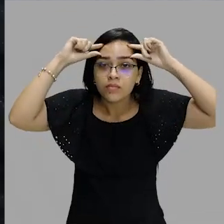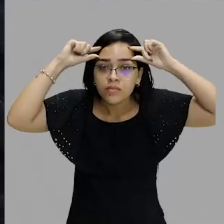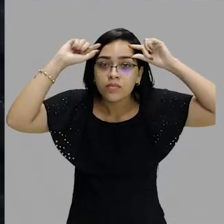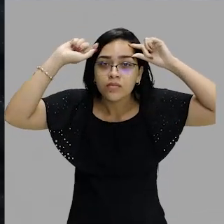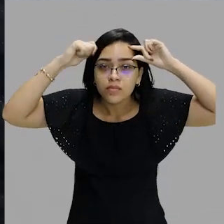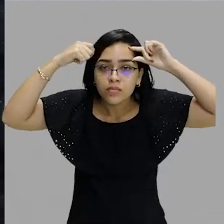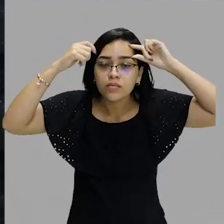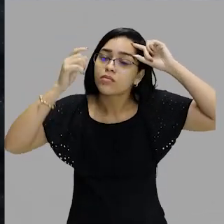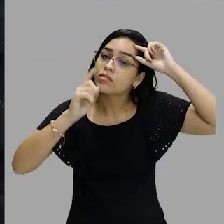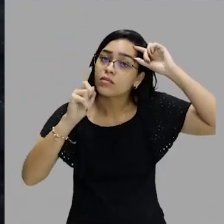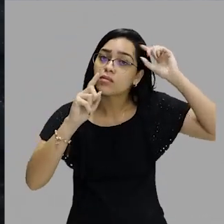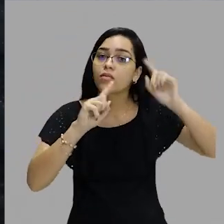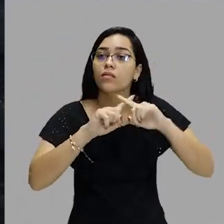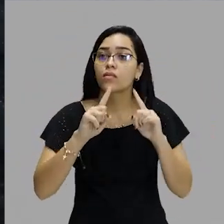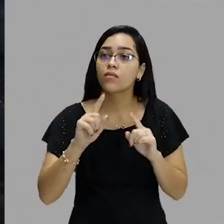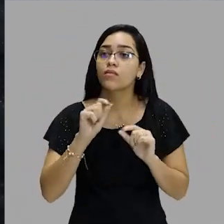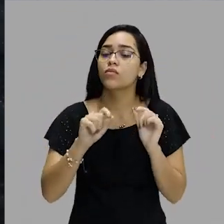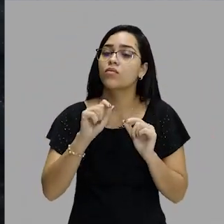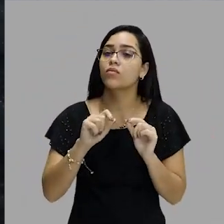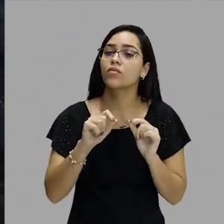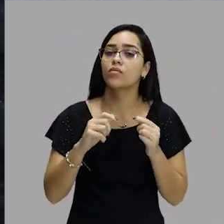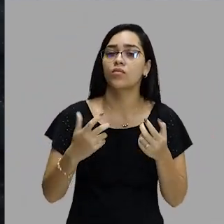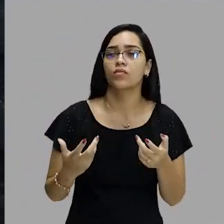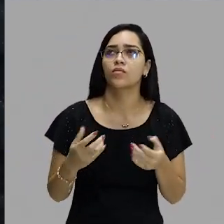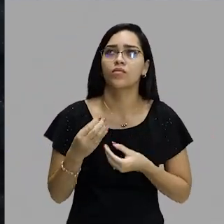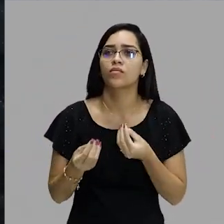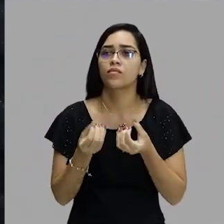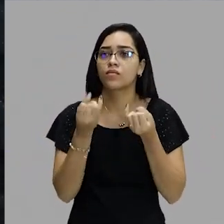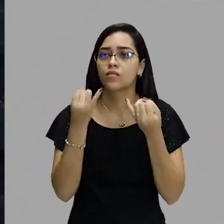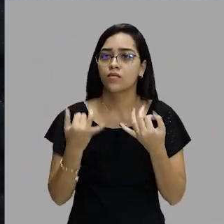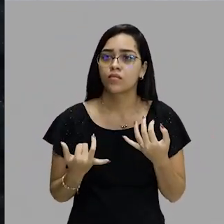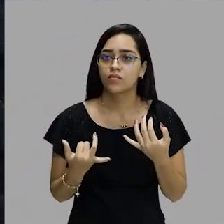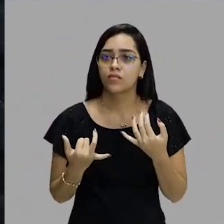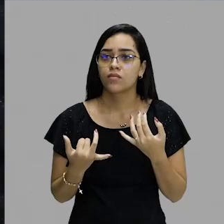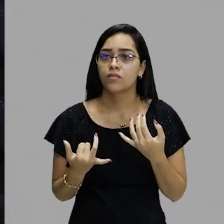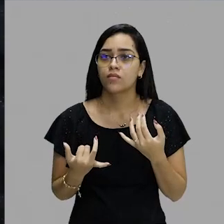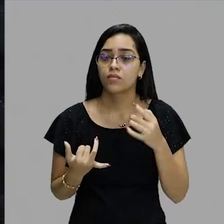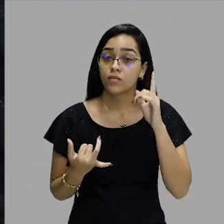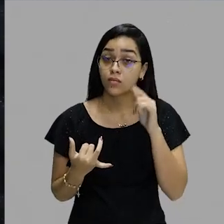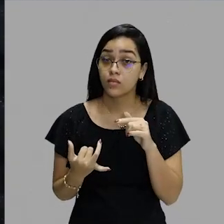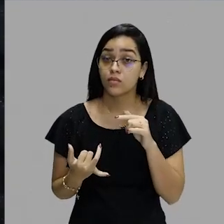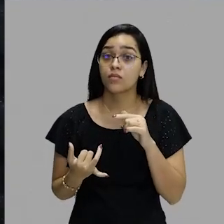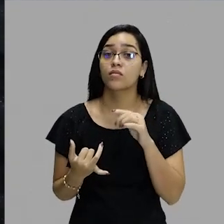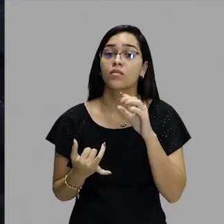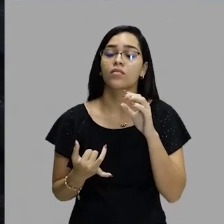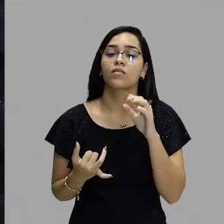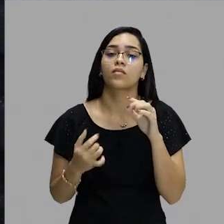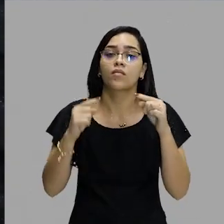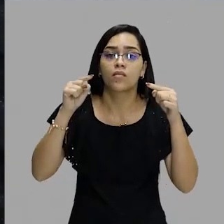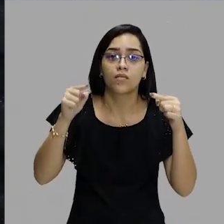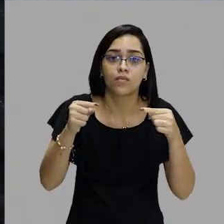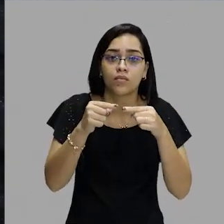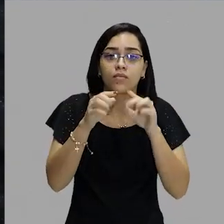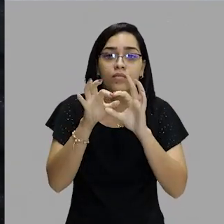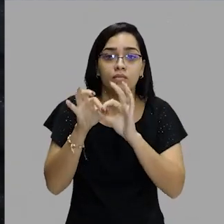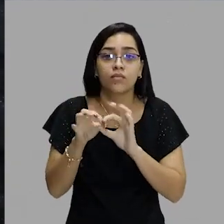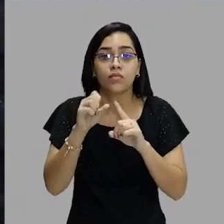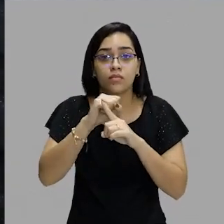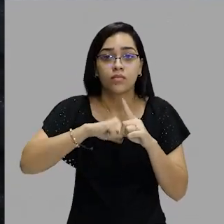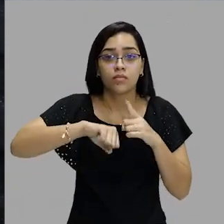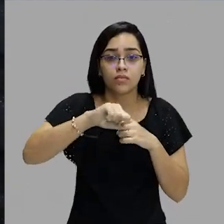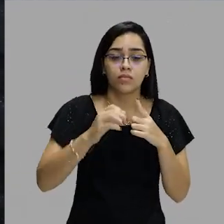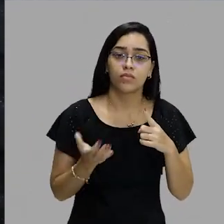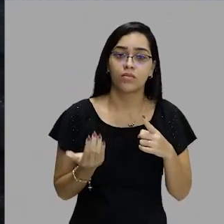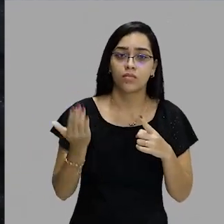isso. Mas comumente, como é que eu vou dizer? Era conveniência, né? Convenientemente para a sociedade